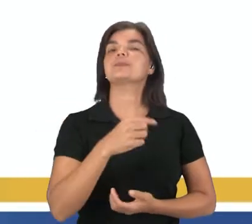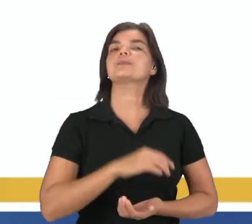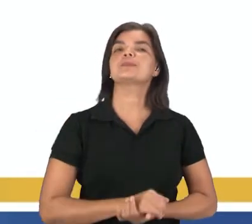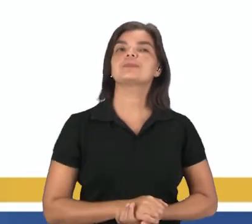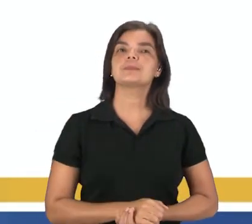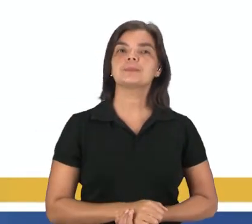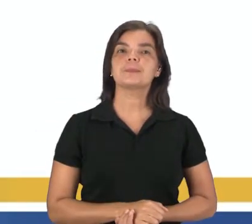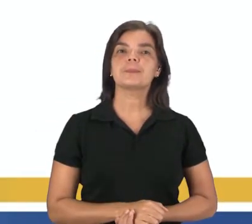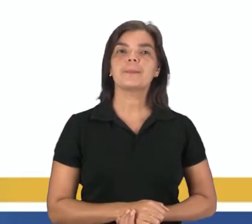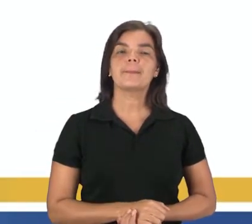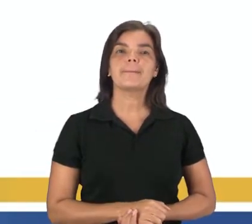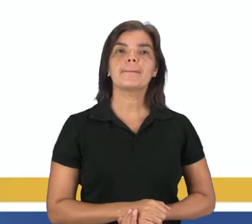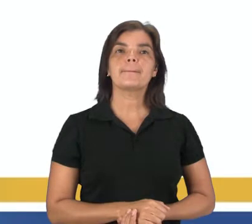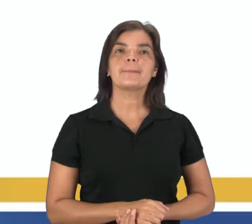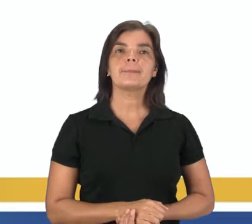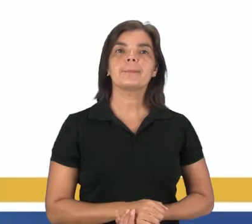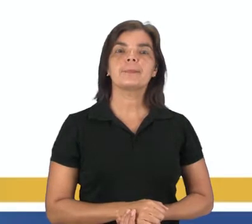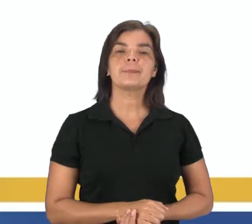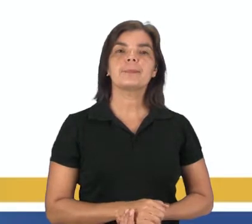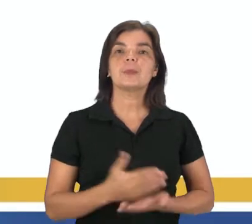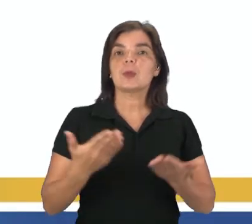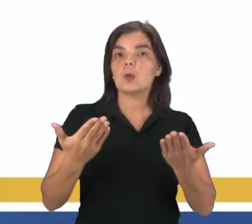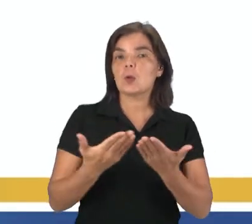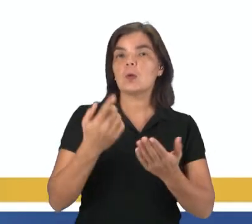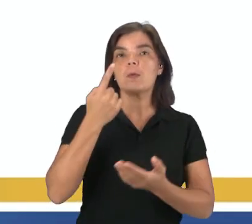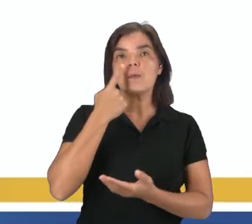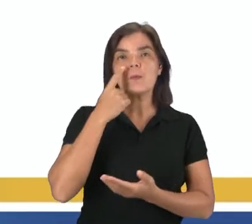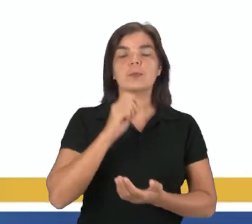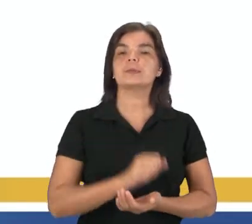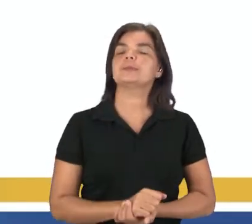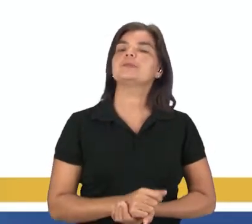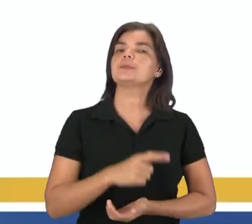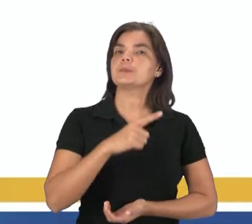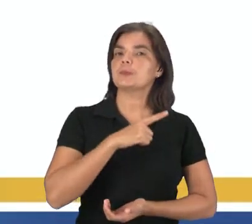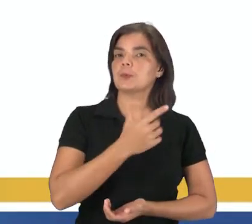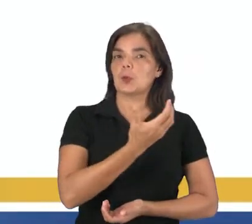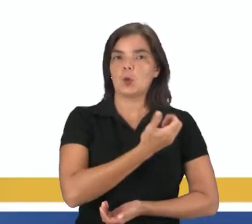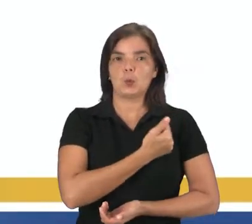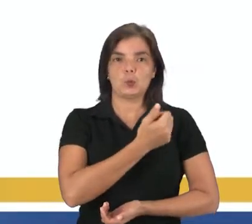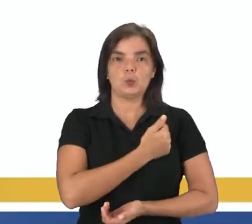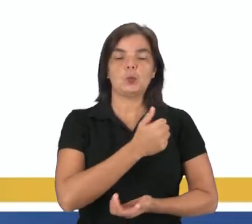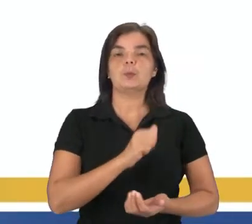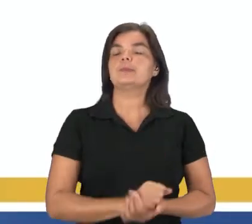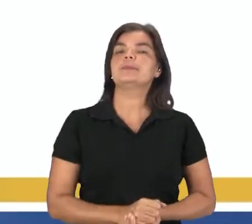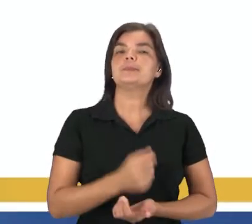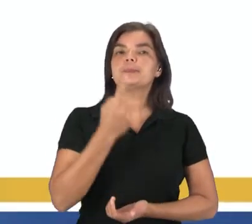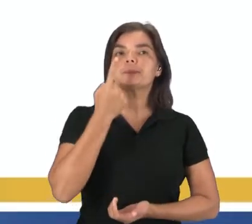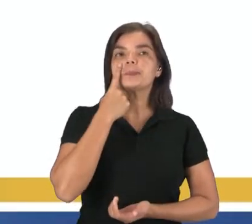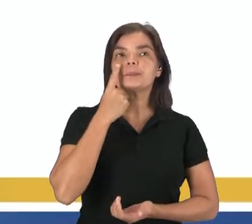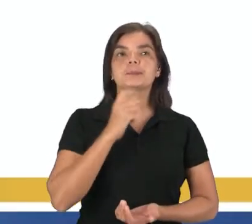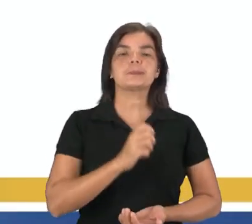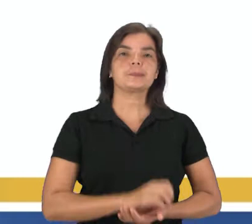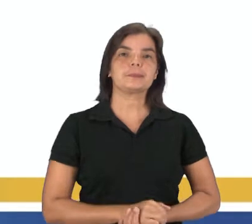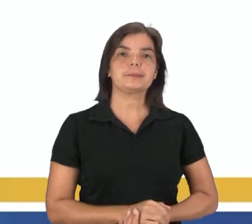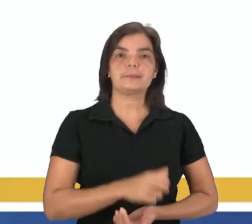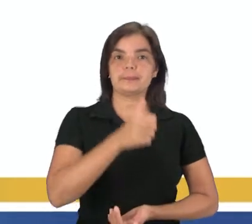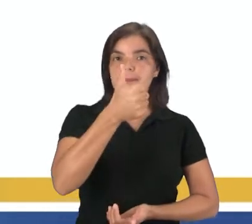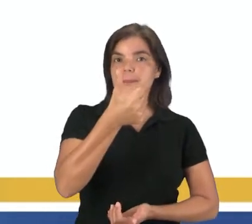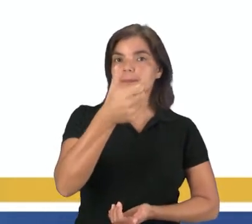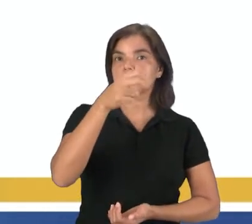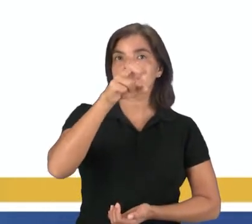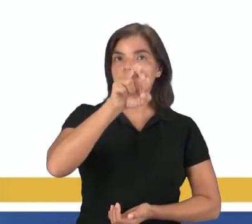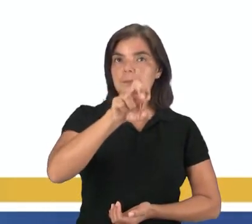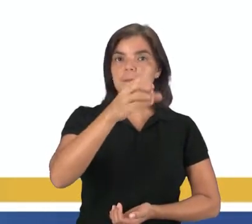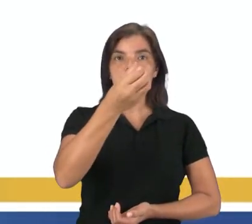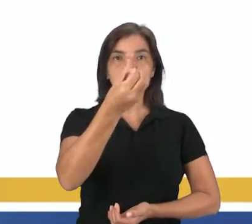5.000, certinho? Agora vamos comigo, nós temos esse número aí, vem aqui comigo.